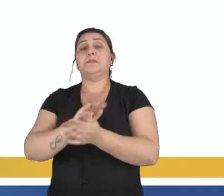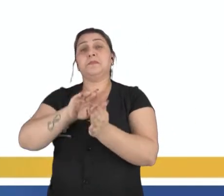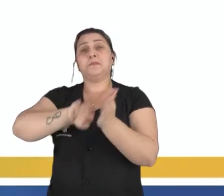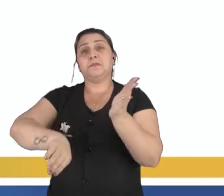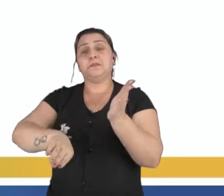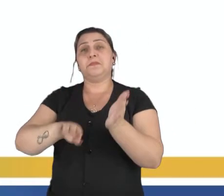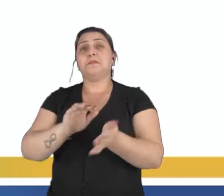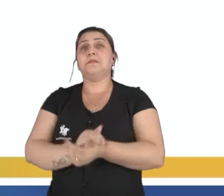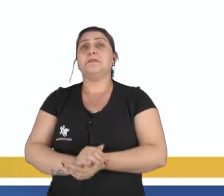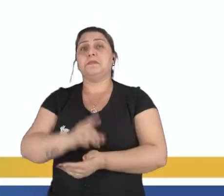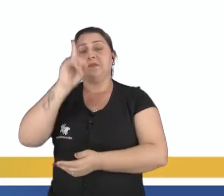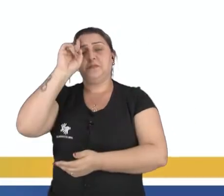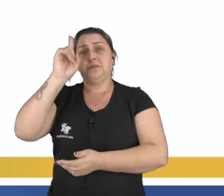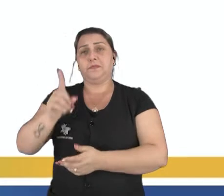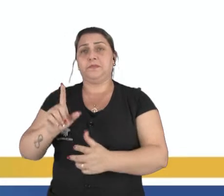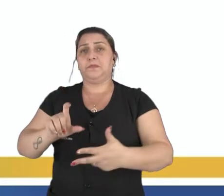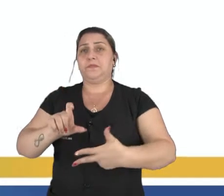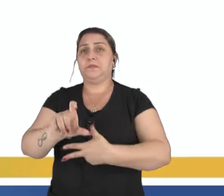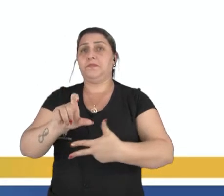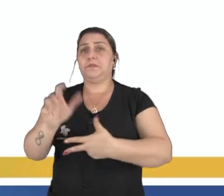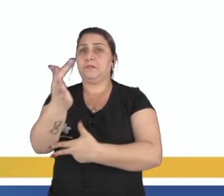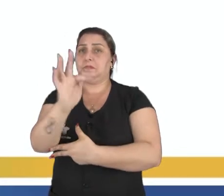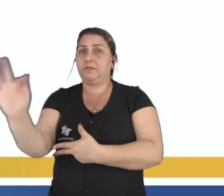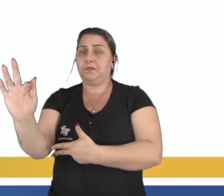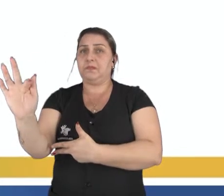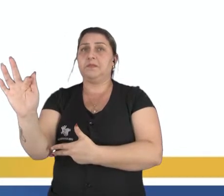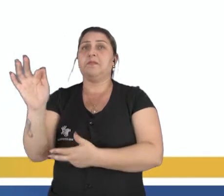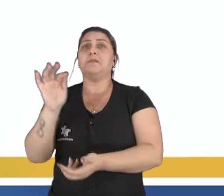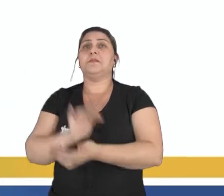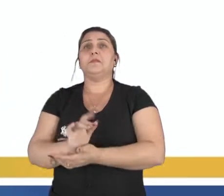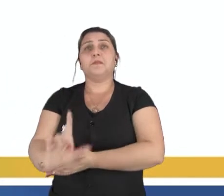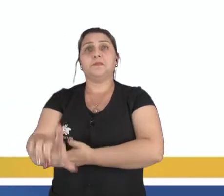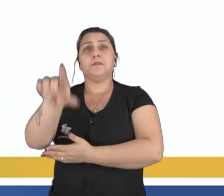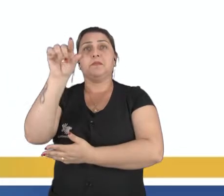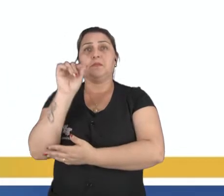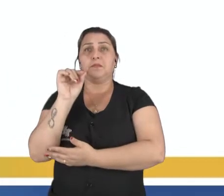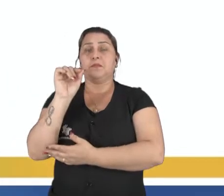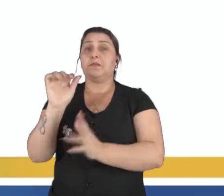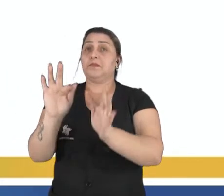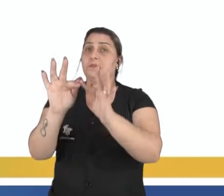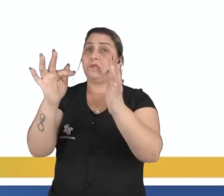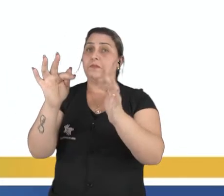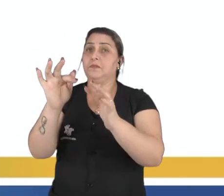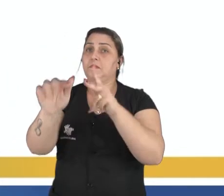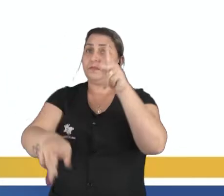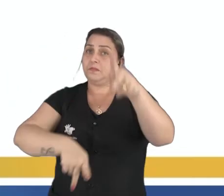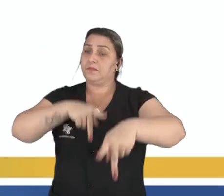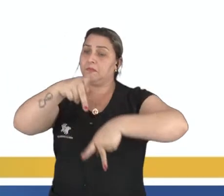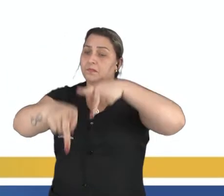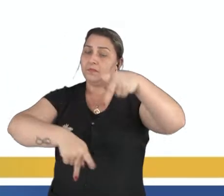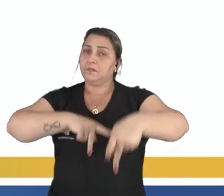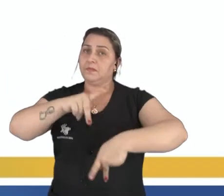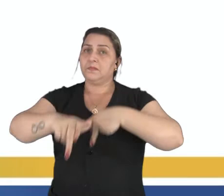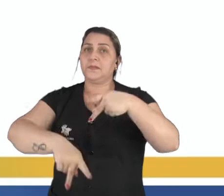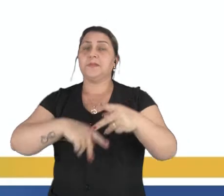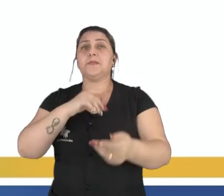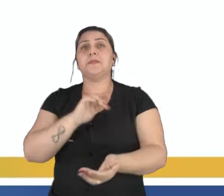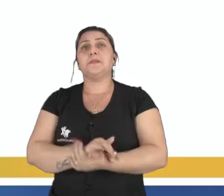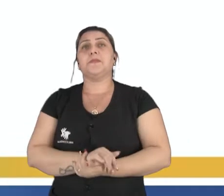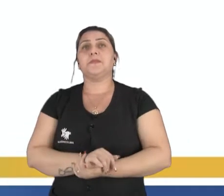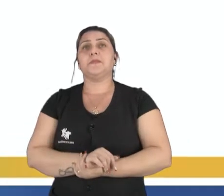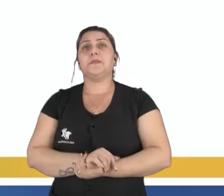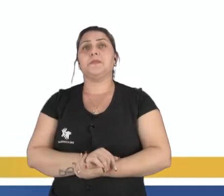né? E o chefe do Executivo Federal passou a ser escolhido entre a população, adotando então